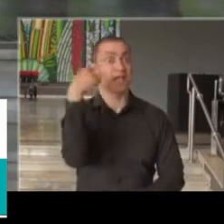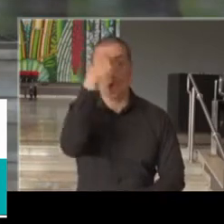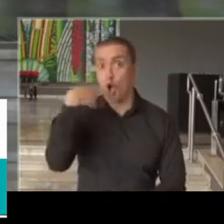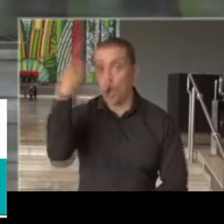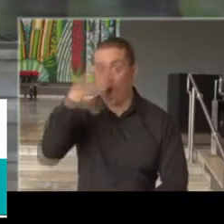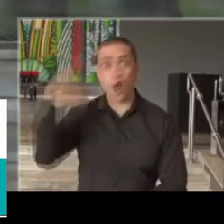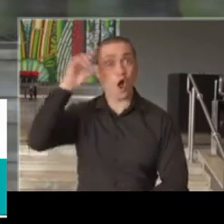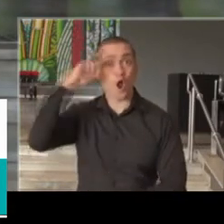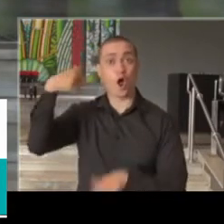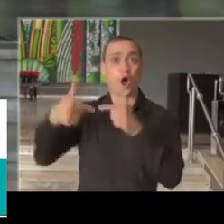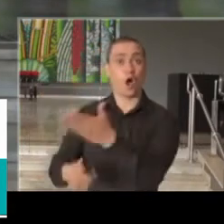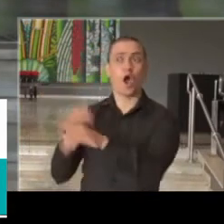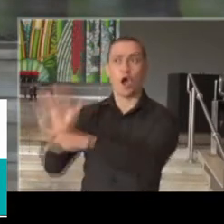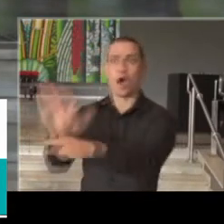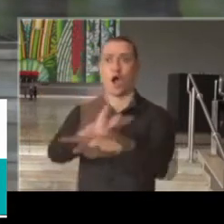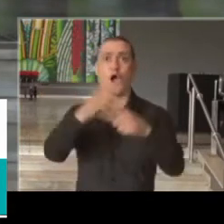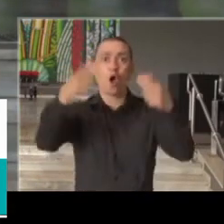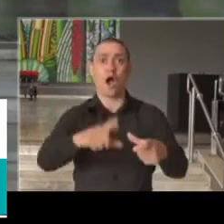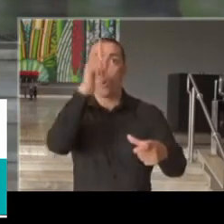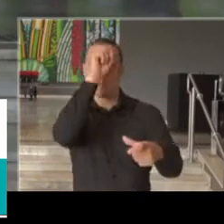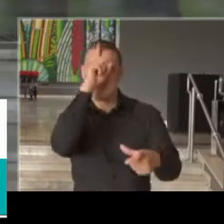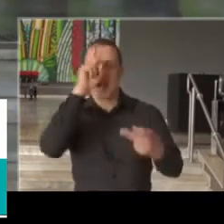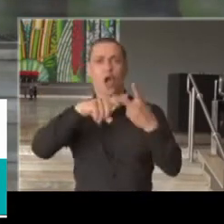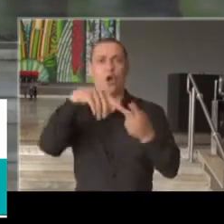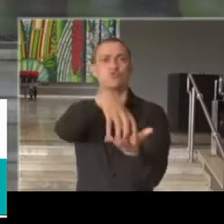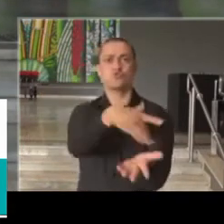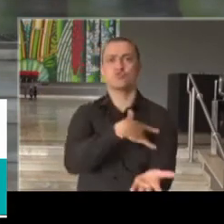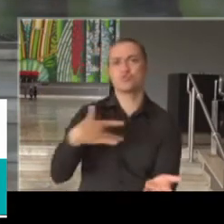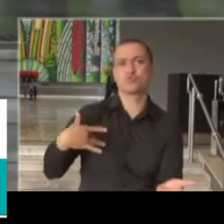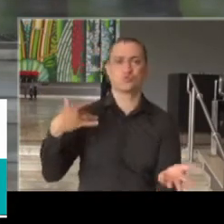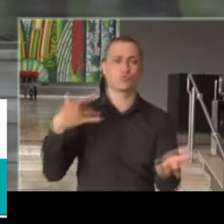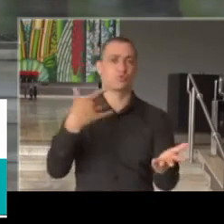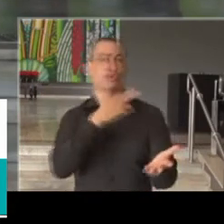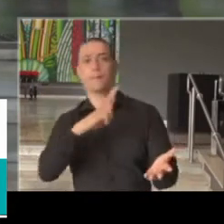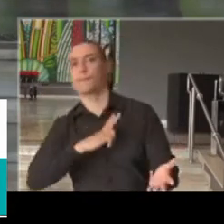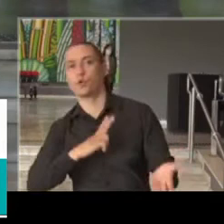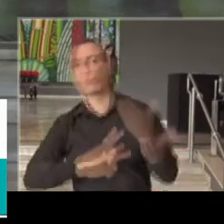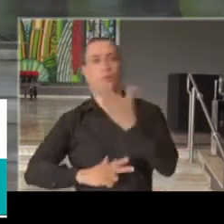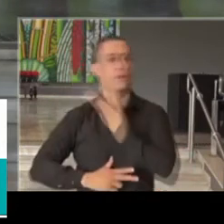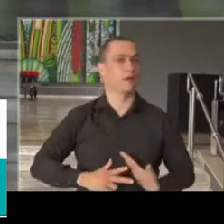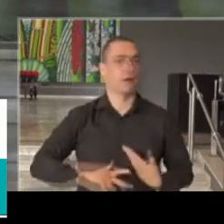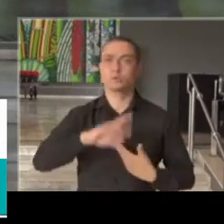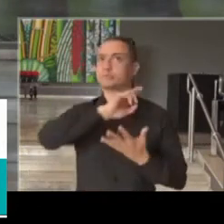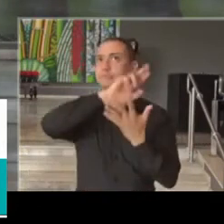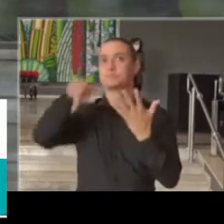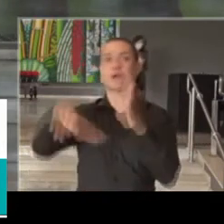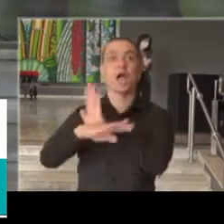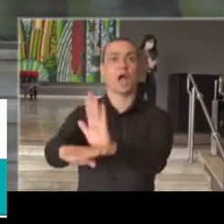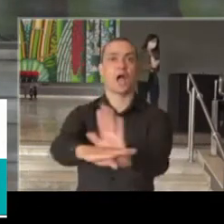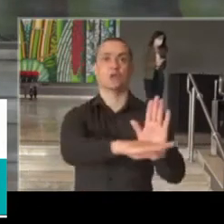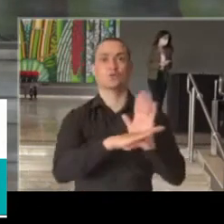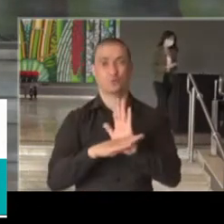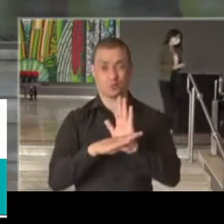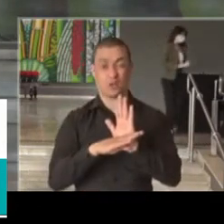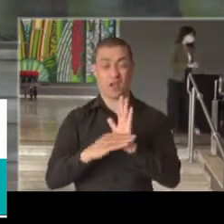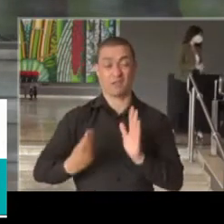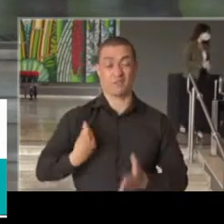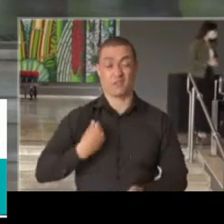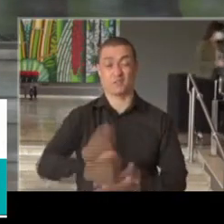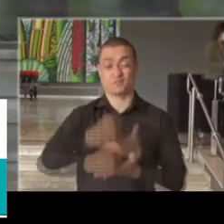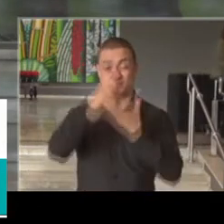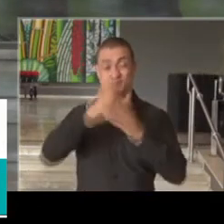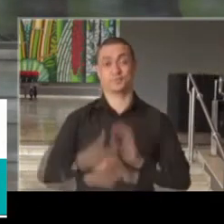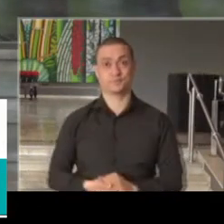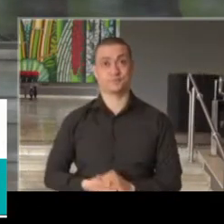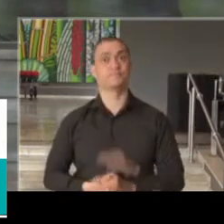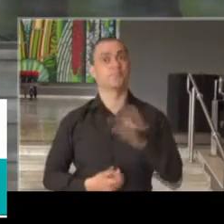por dia em hospitais, centros de saúde, públicos e privados, ajudando a salvar vidas.